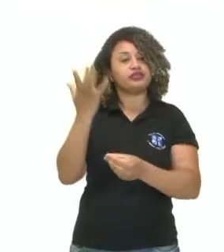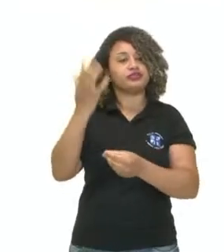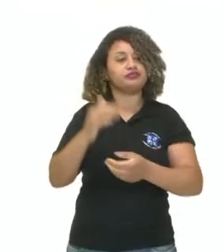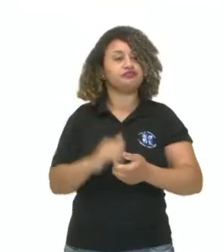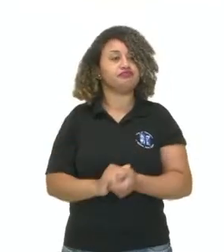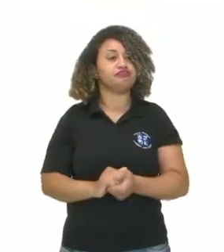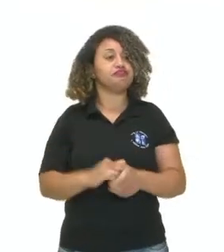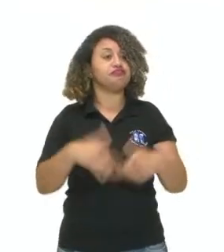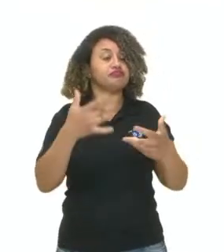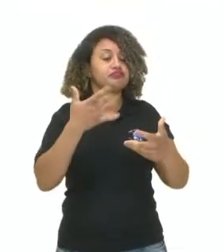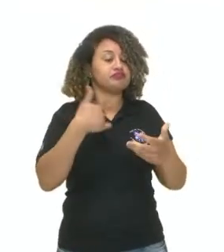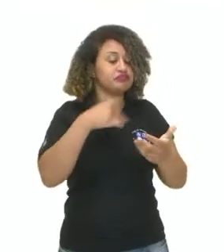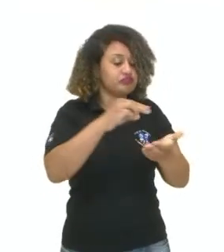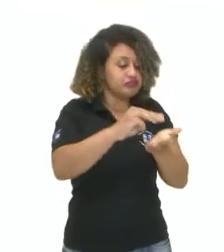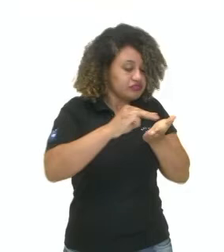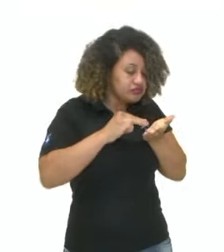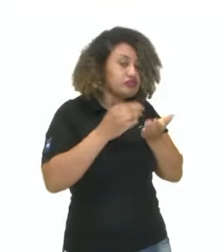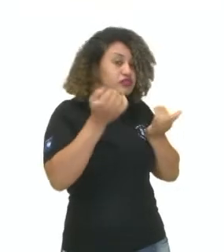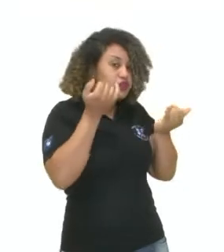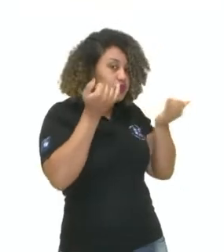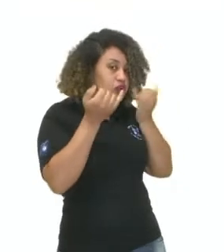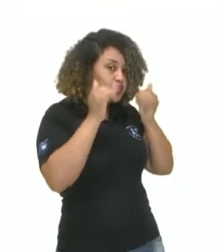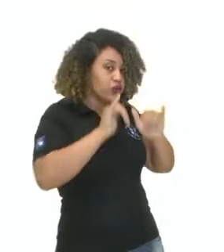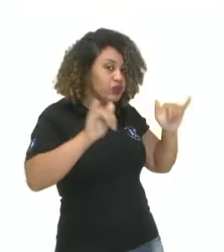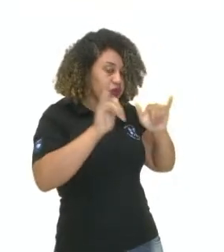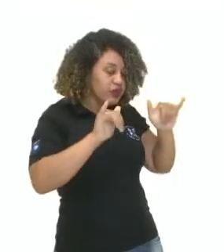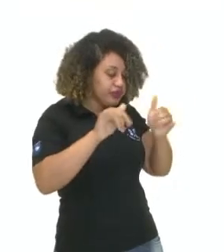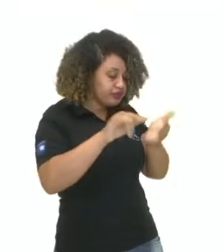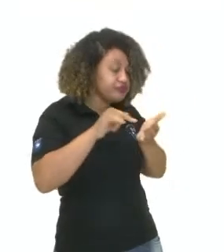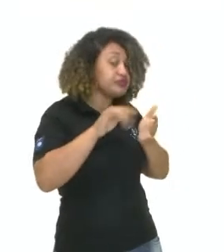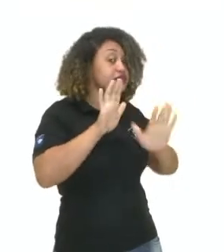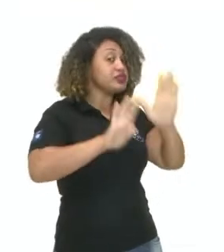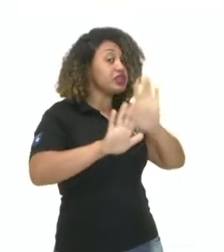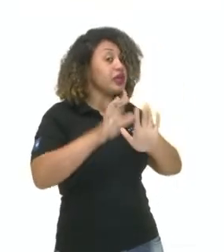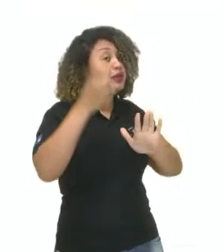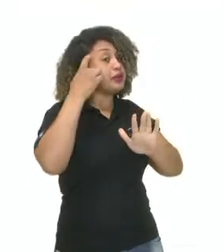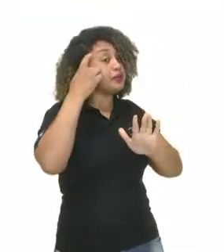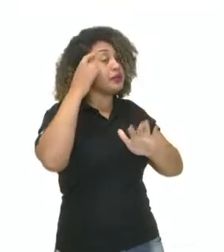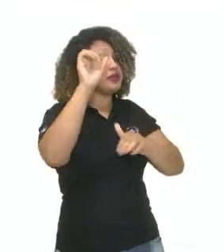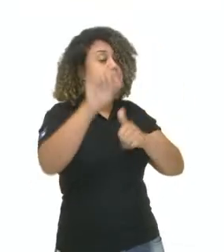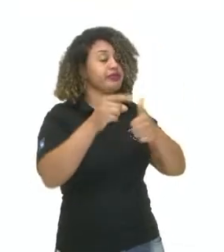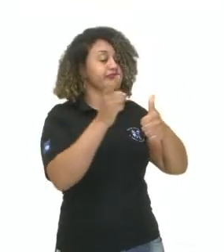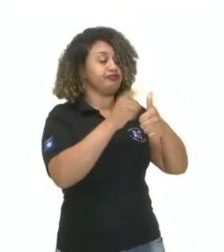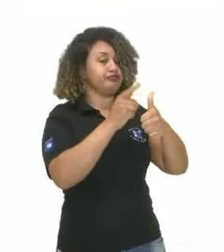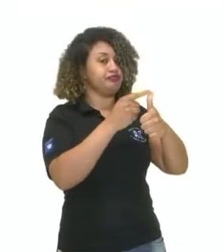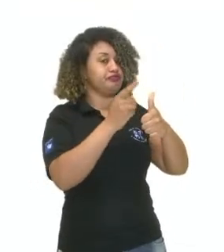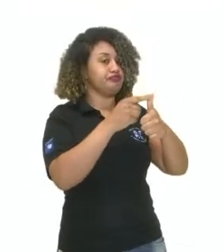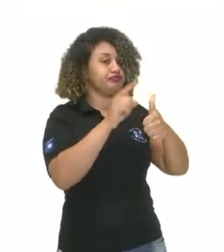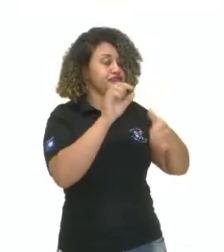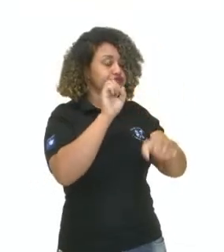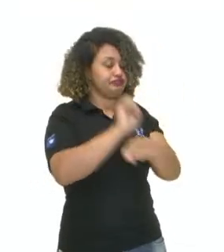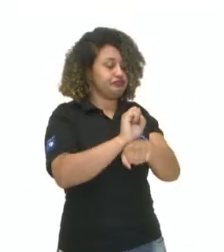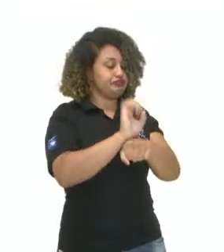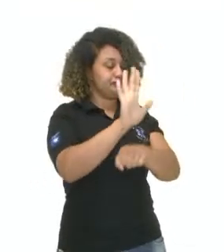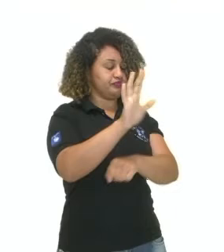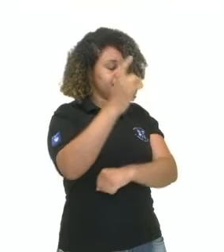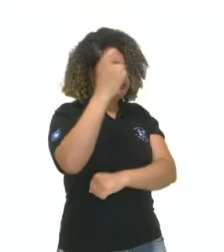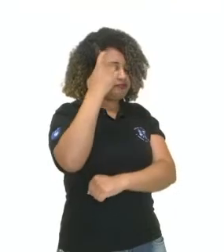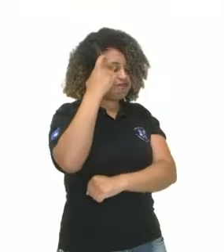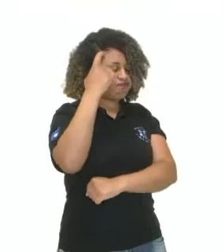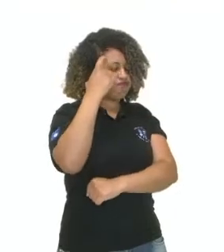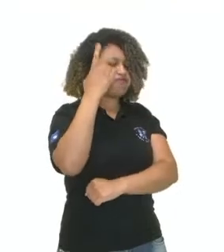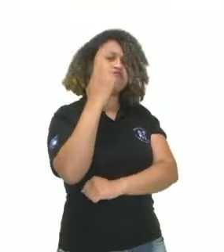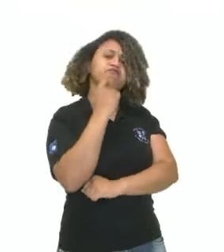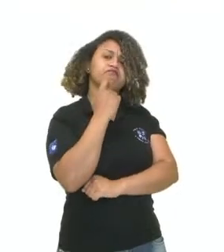receber uma notícia, tome algumas precauções e reflita. 1. Pare e pense.